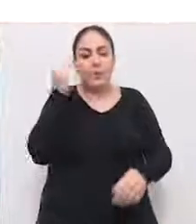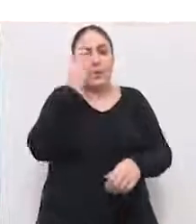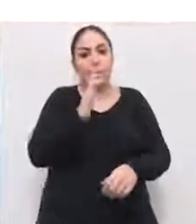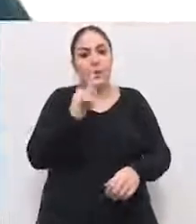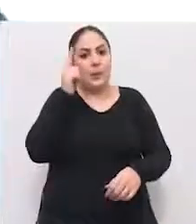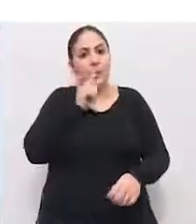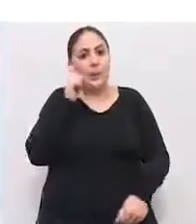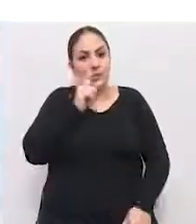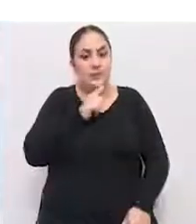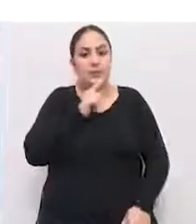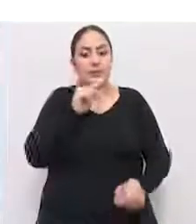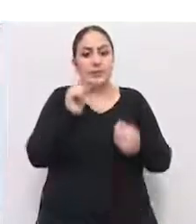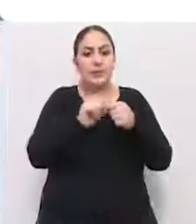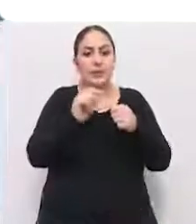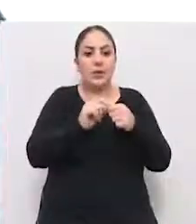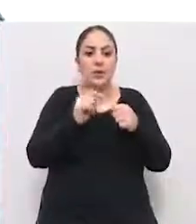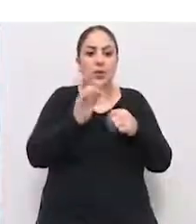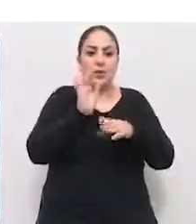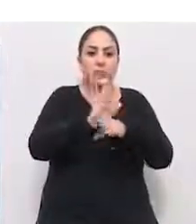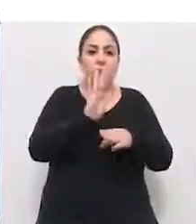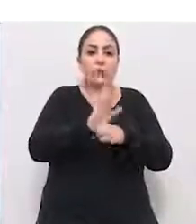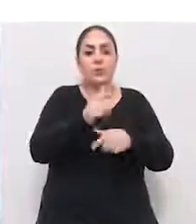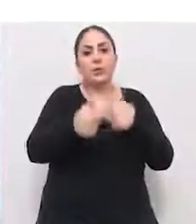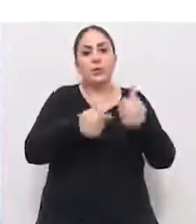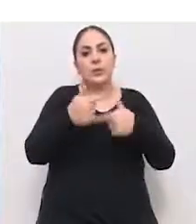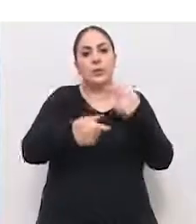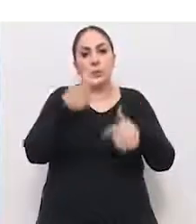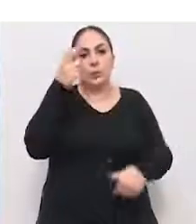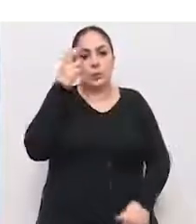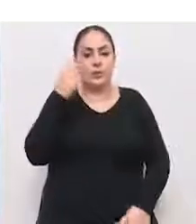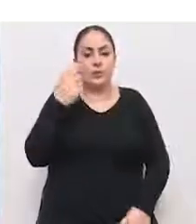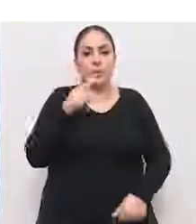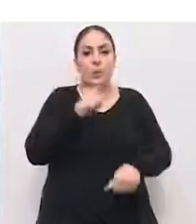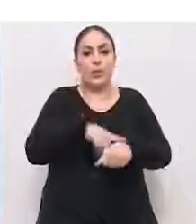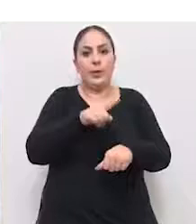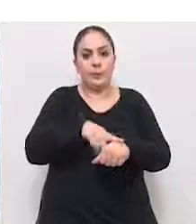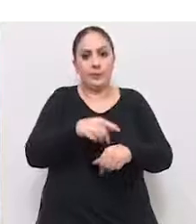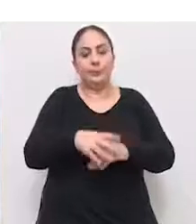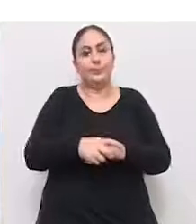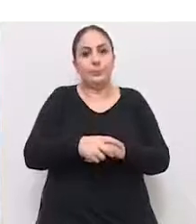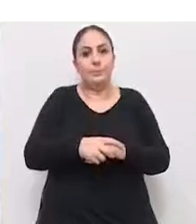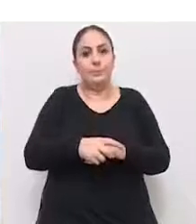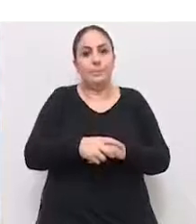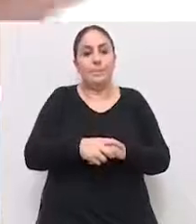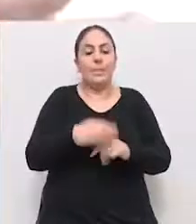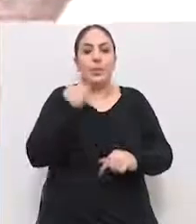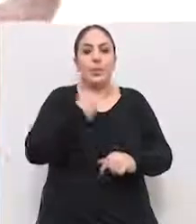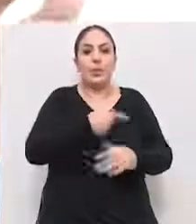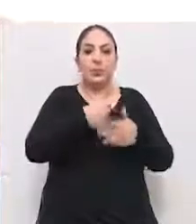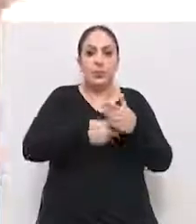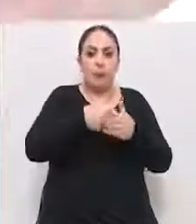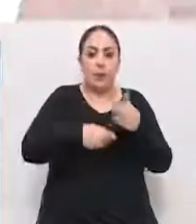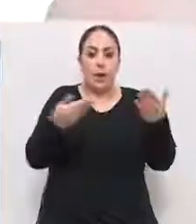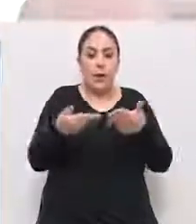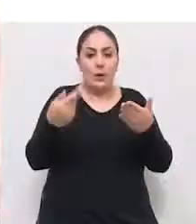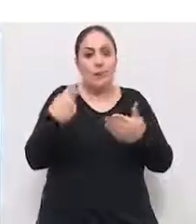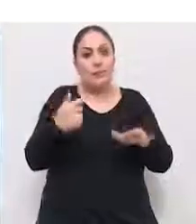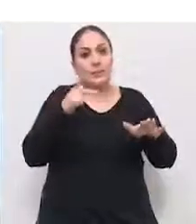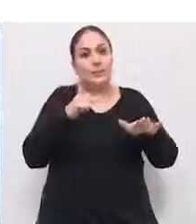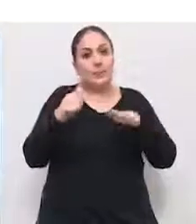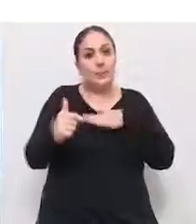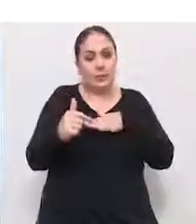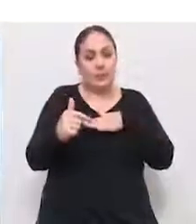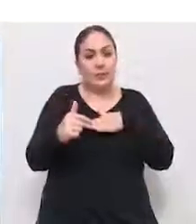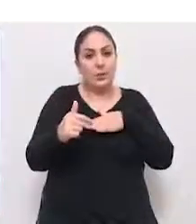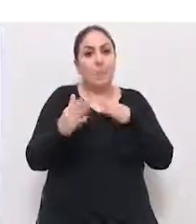brasileiros para que possa auxiliar os trabalhadores da cultura nesse momento de pandemia. Nós ingressamos agora, essa